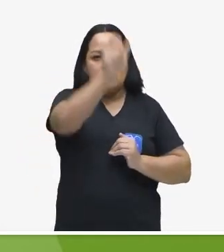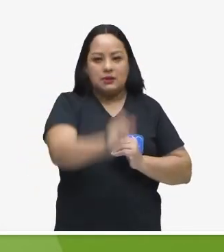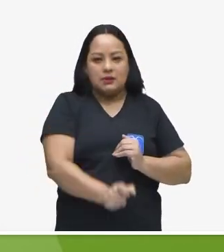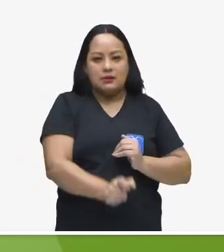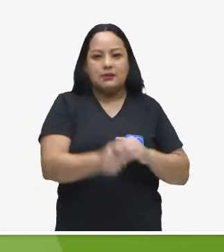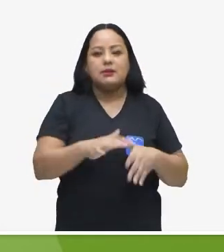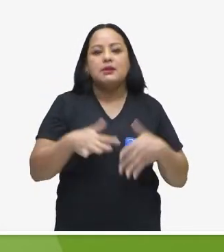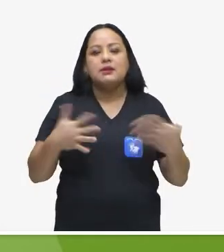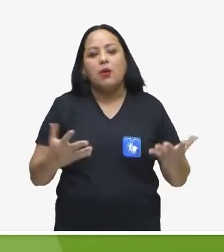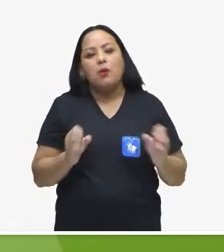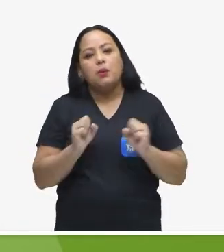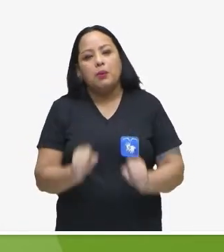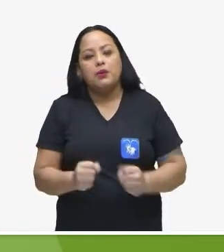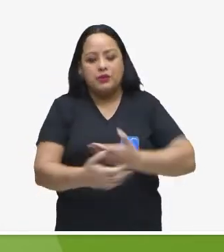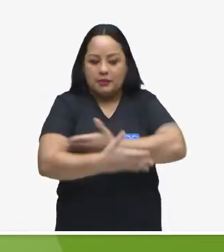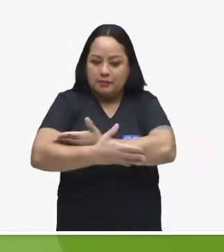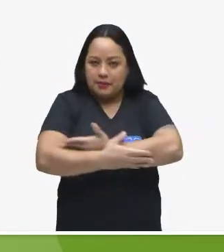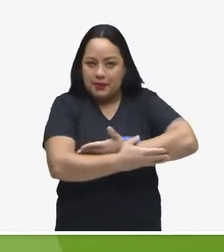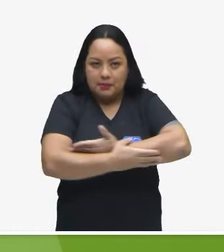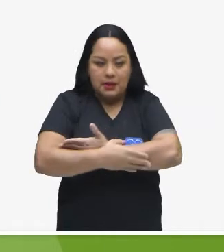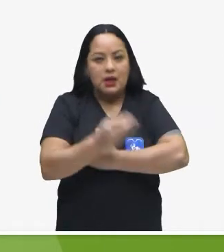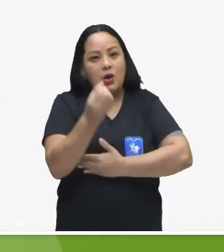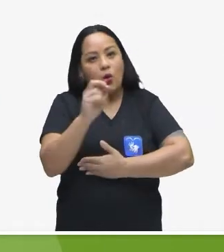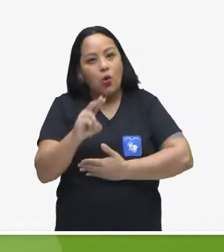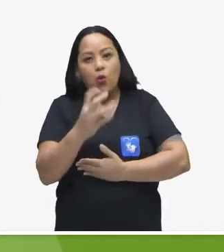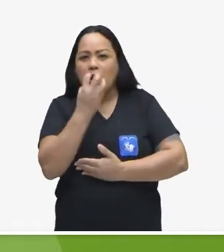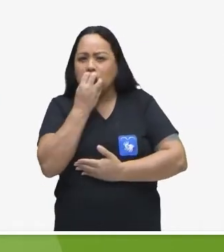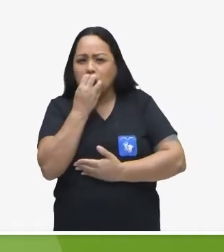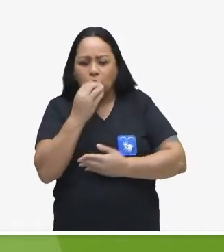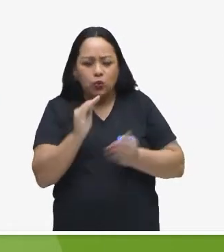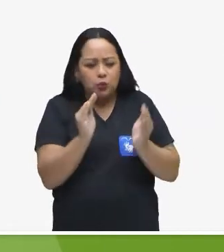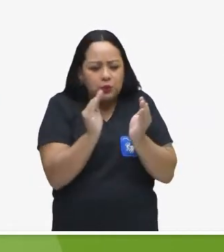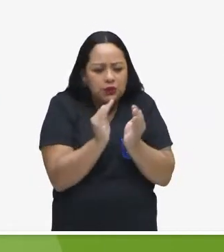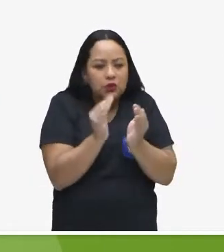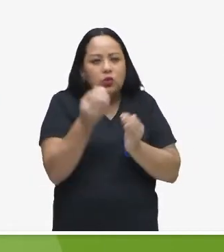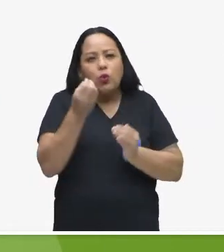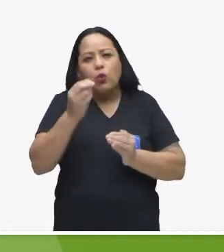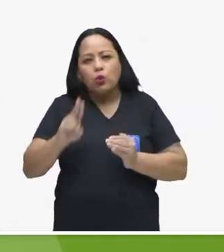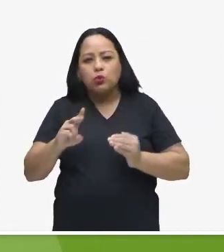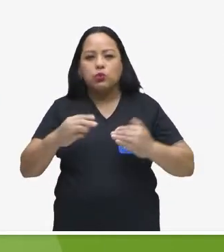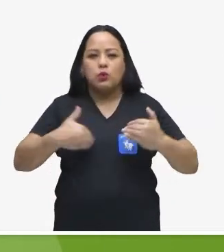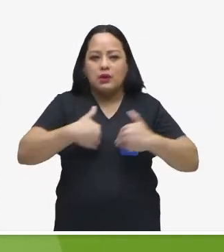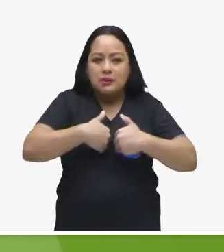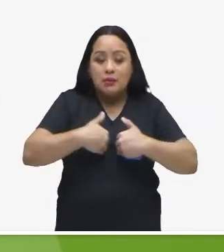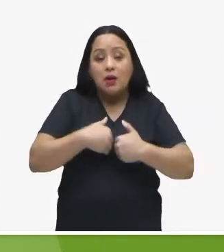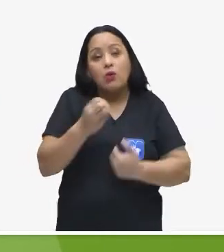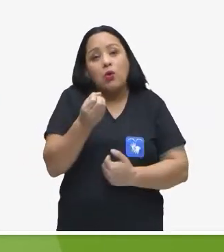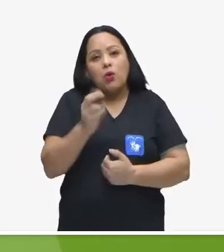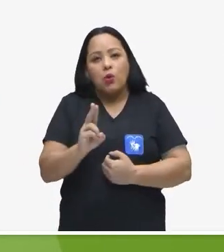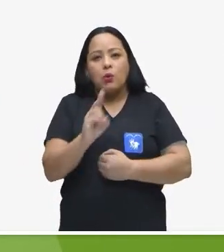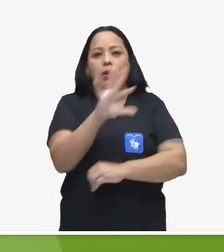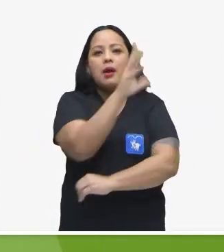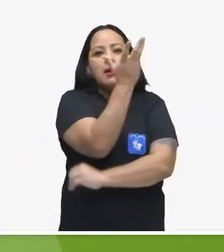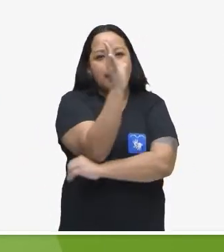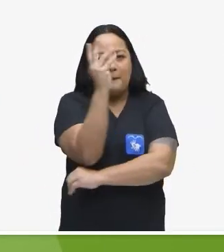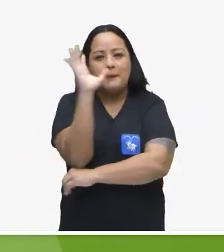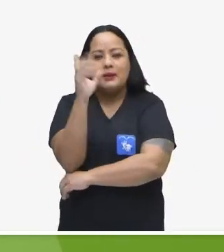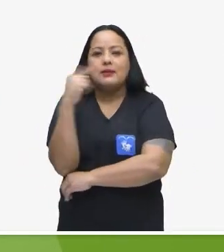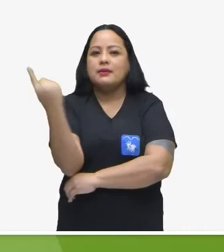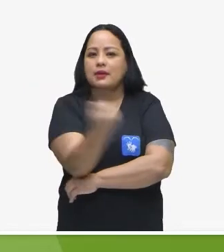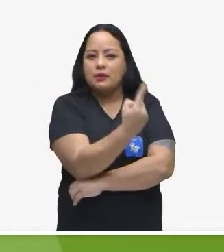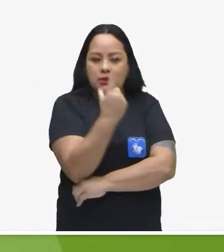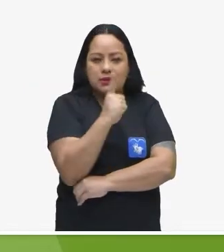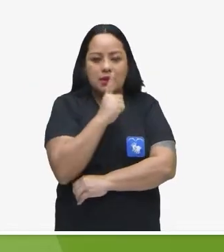Então, seja ali em um bebê, em um cachorrinho, em um outro animal, ou seja, nas plantas, né? Então,